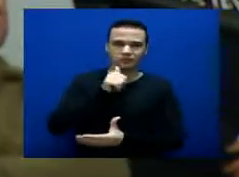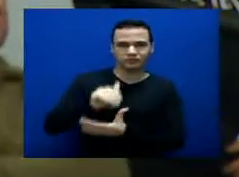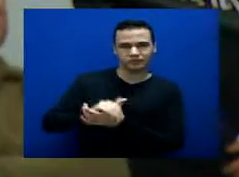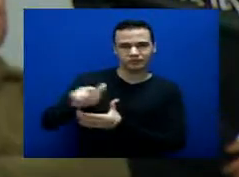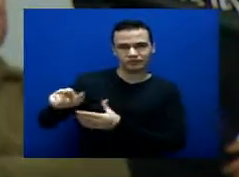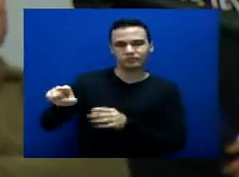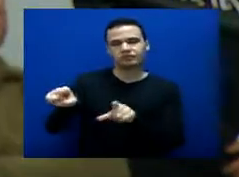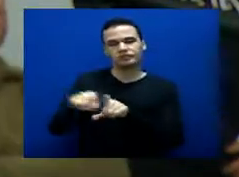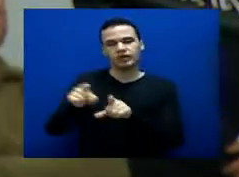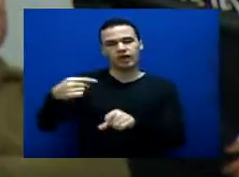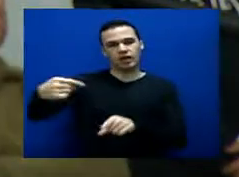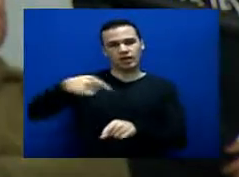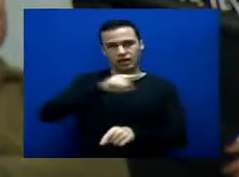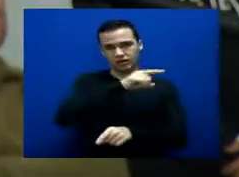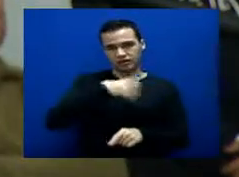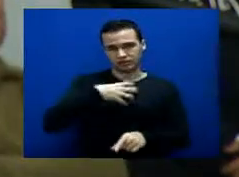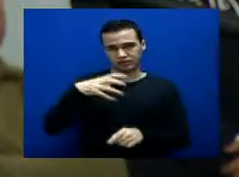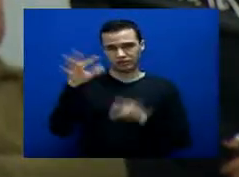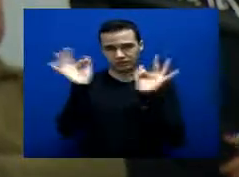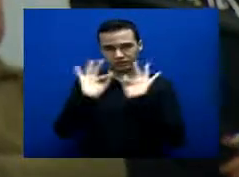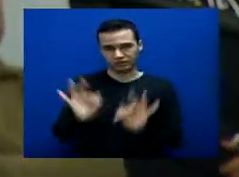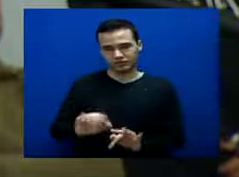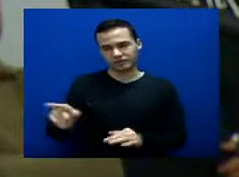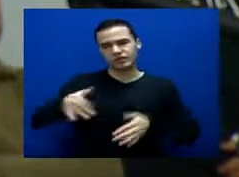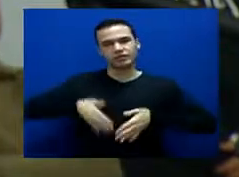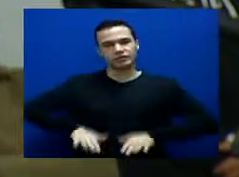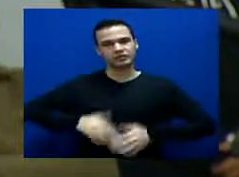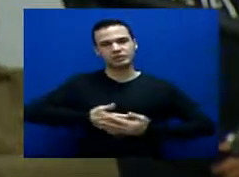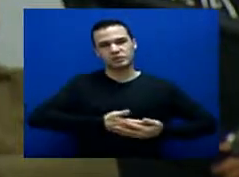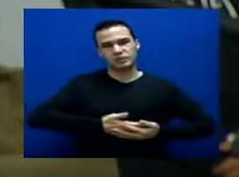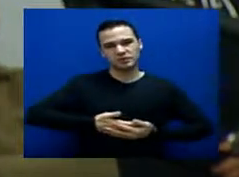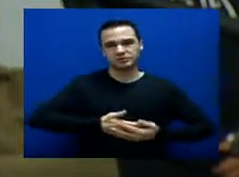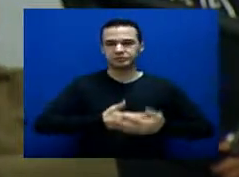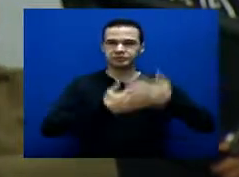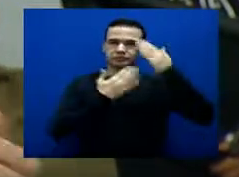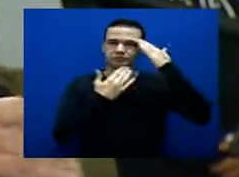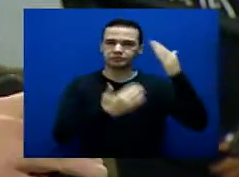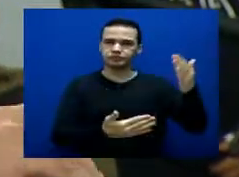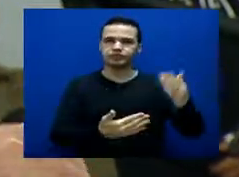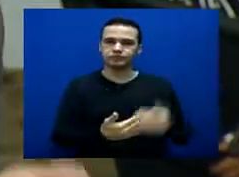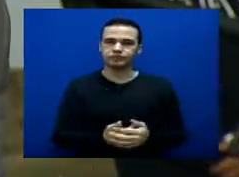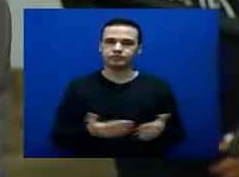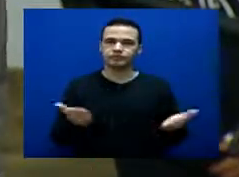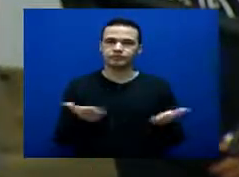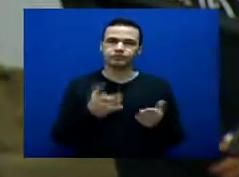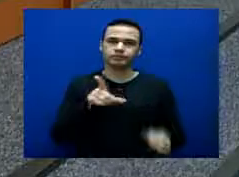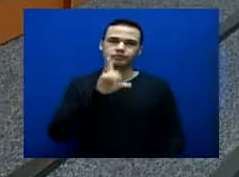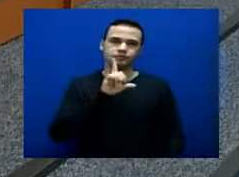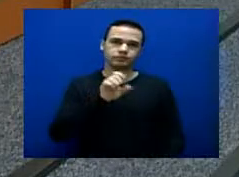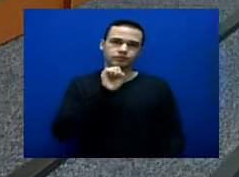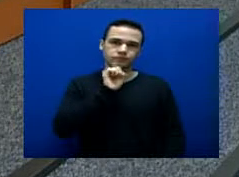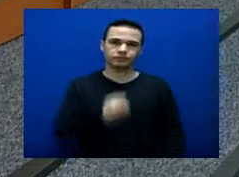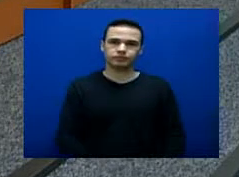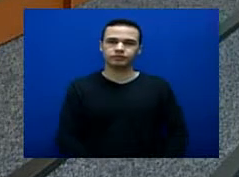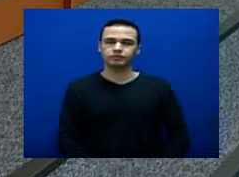felicidade pelo nascimento do Noah. Tá ok? É isso aí, presidente. Muito obrigado. Vereador Luiz Santos.